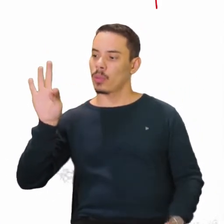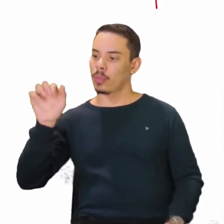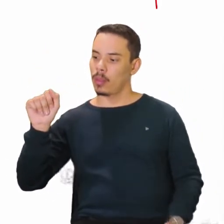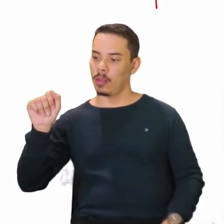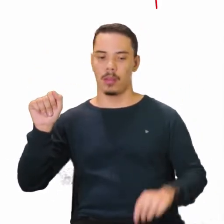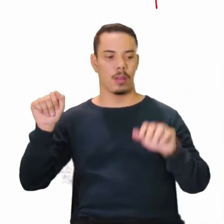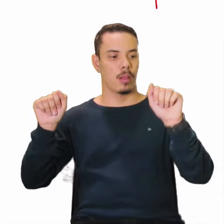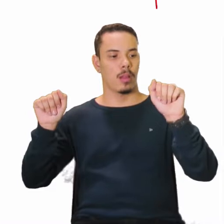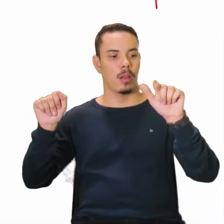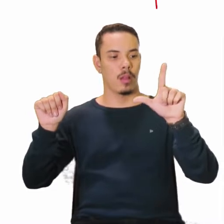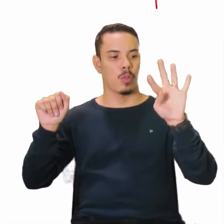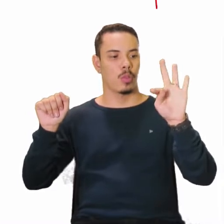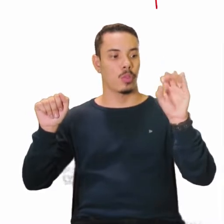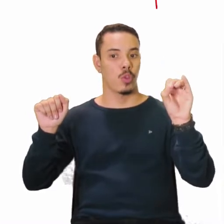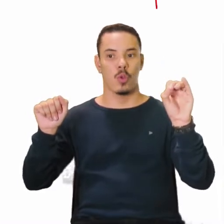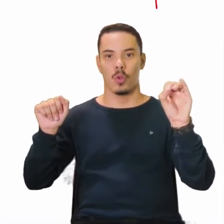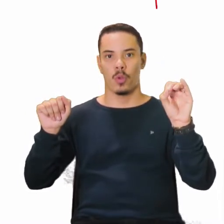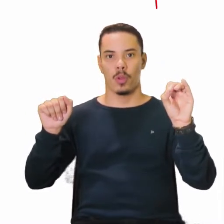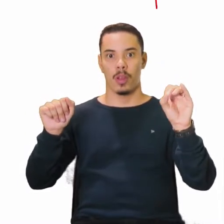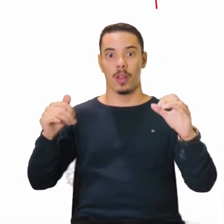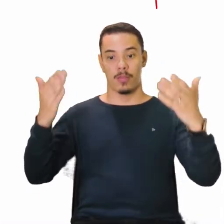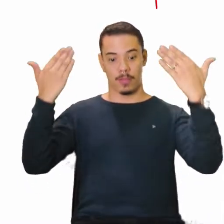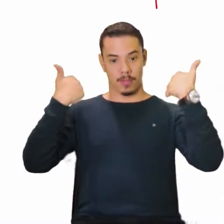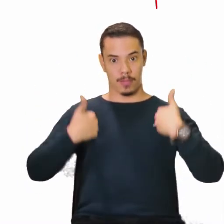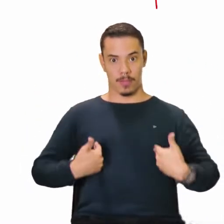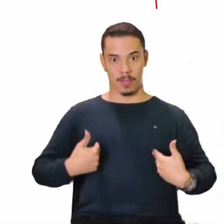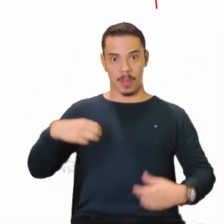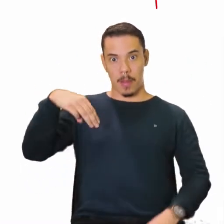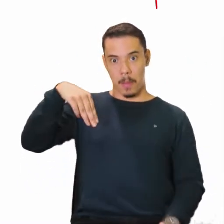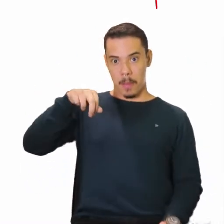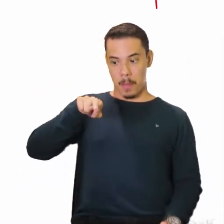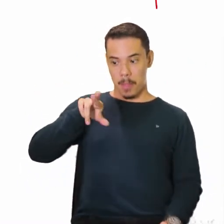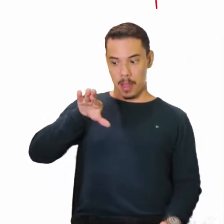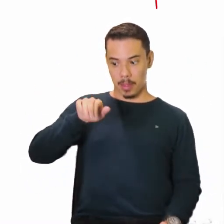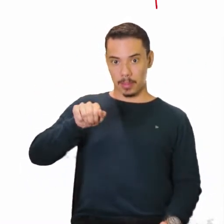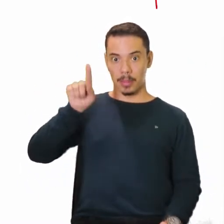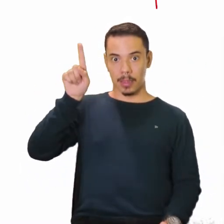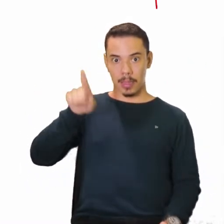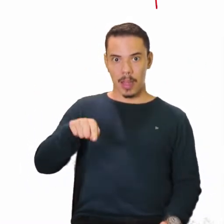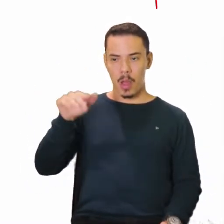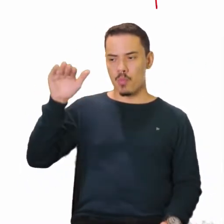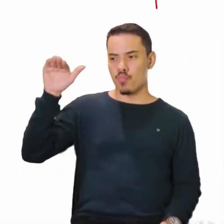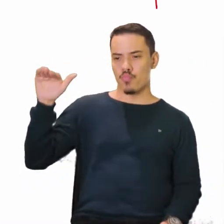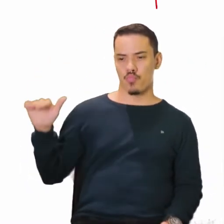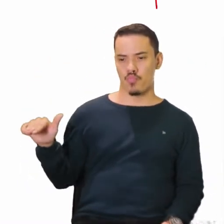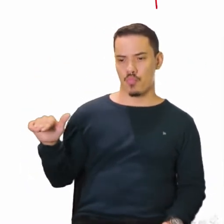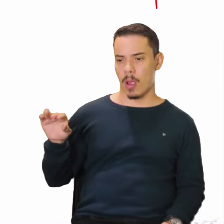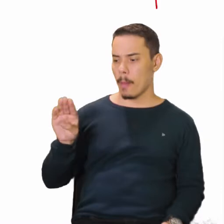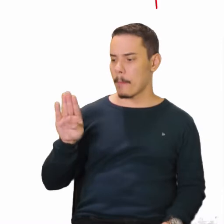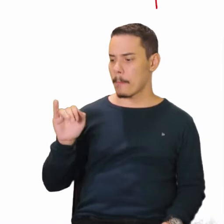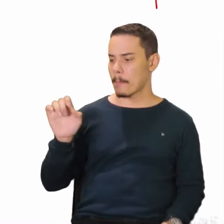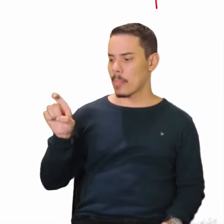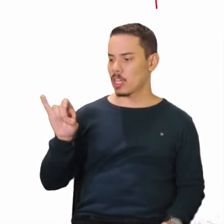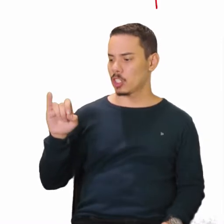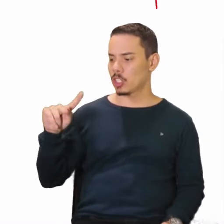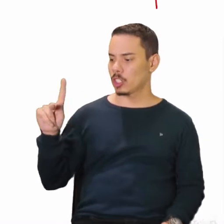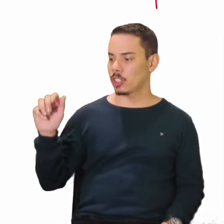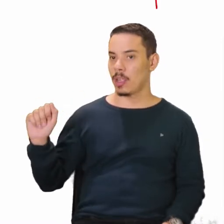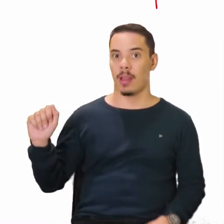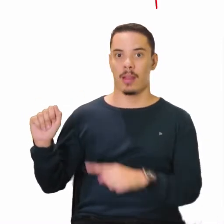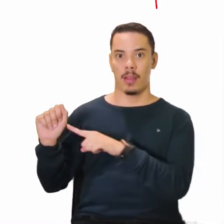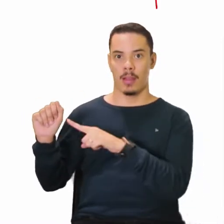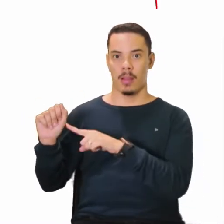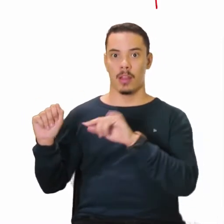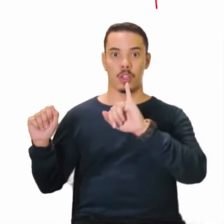só. Agora vamos usar a Amadinha. Vai lá. Márcia é baixinha.